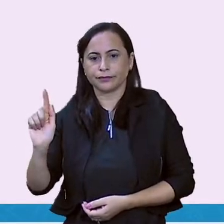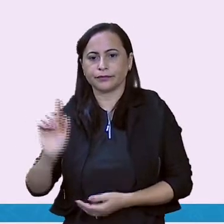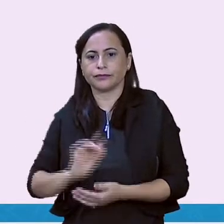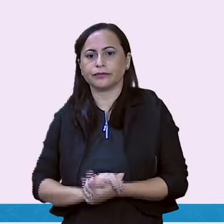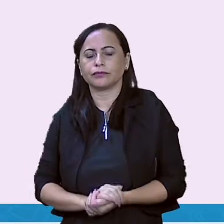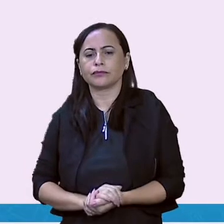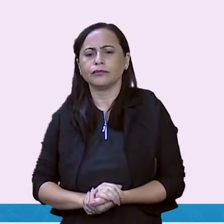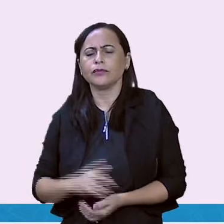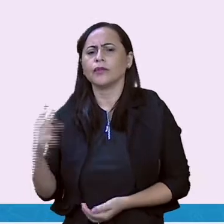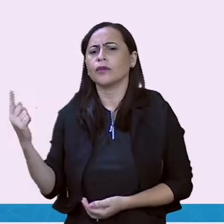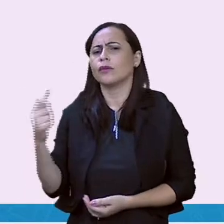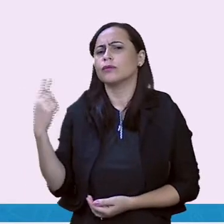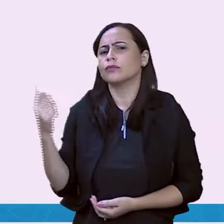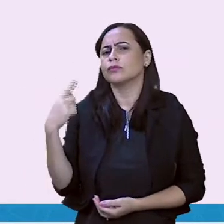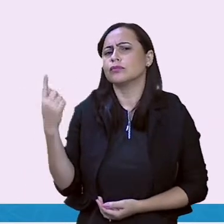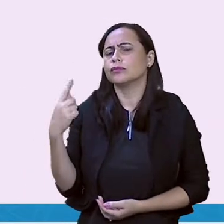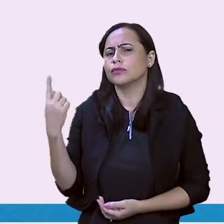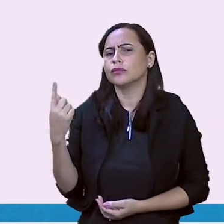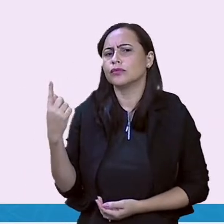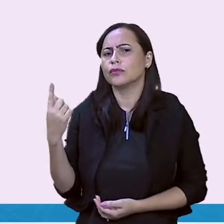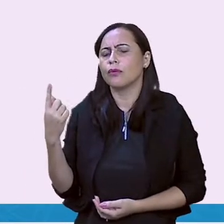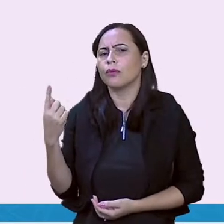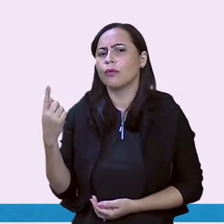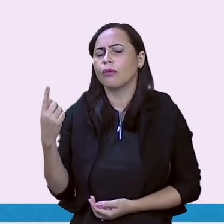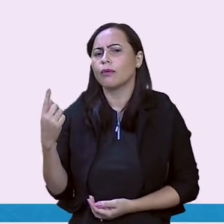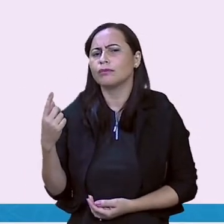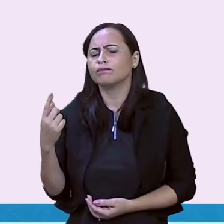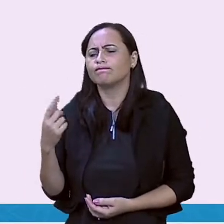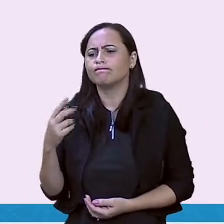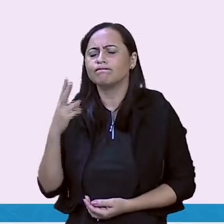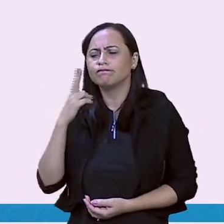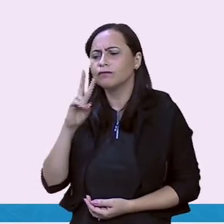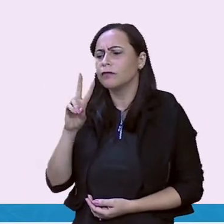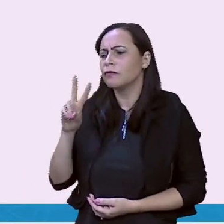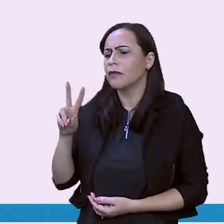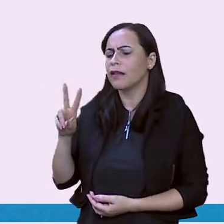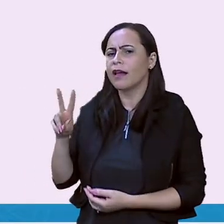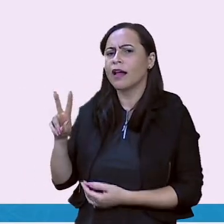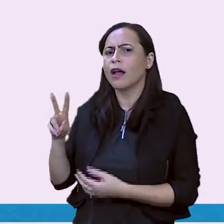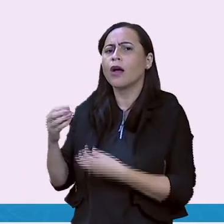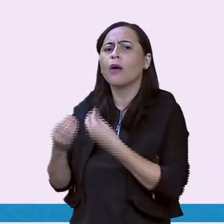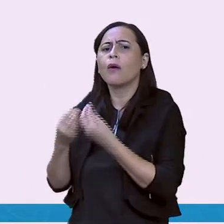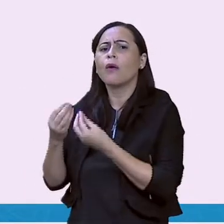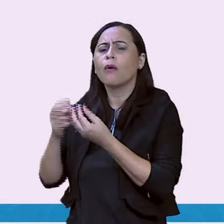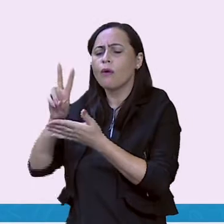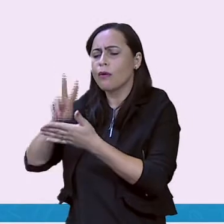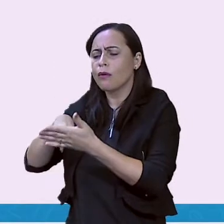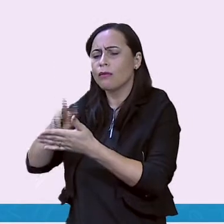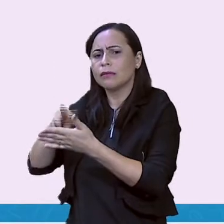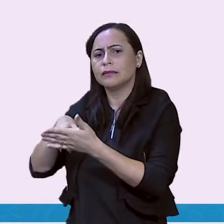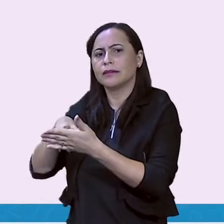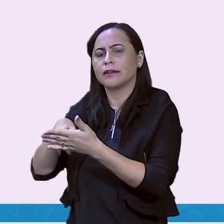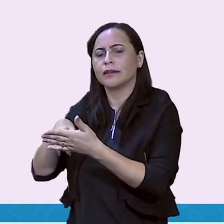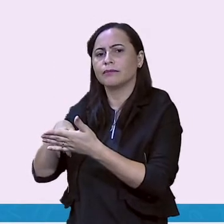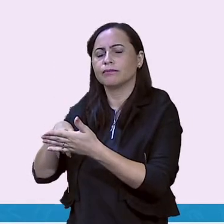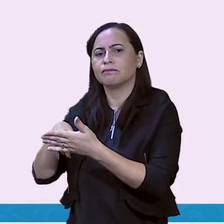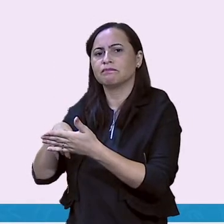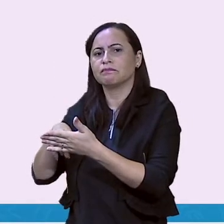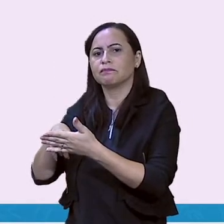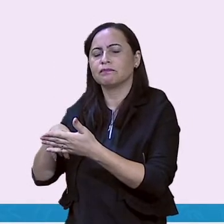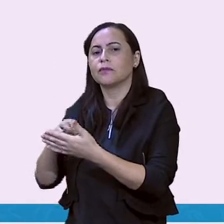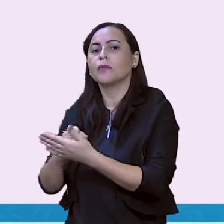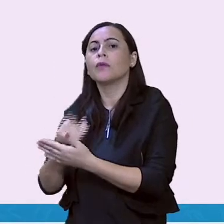O suco, lá a embalagem do suco lá, como que está escrito lá na embalagem a quantidade de suco que tem